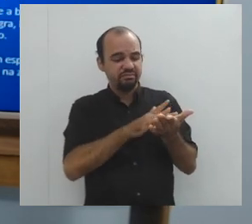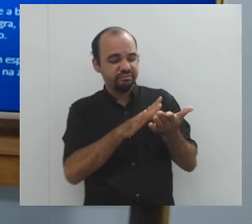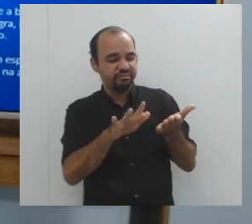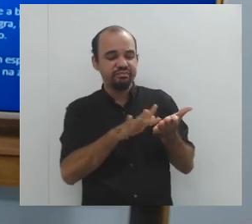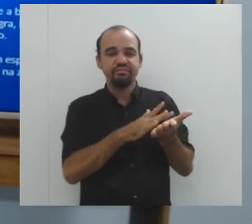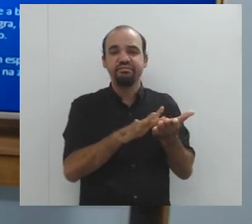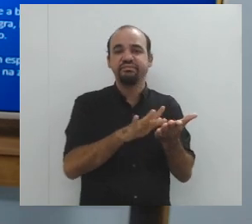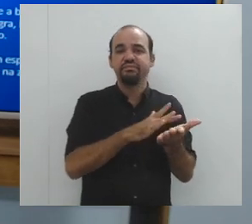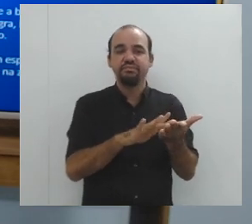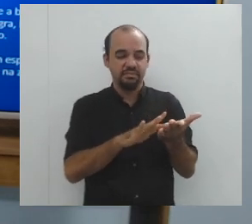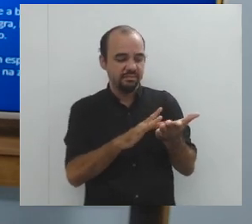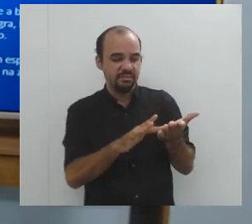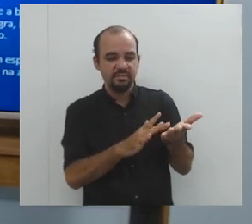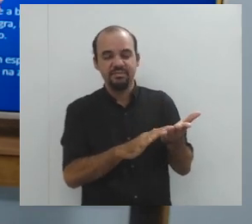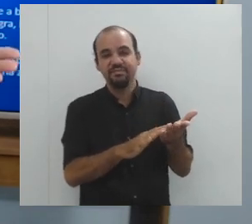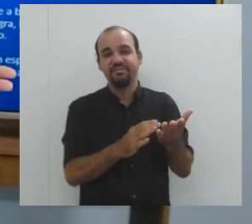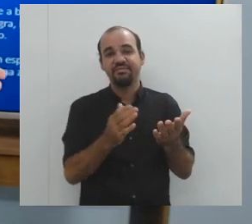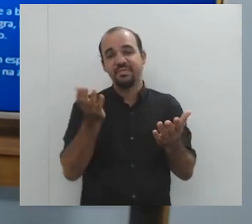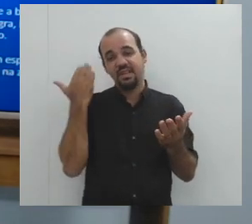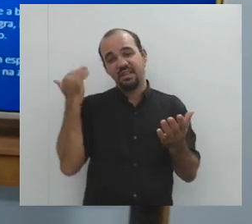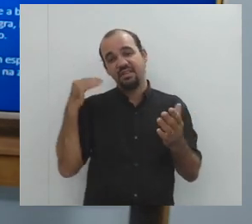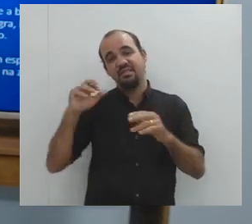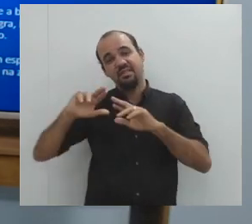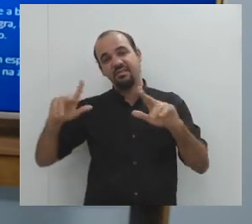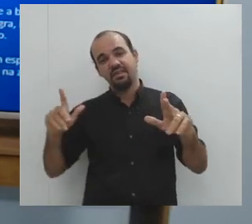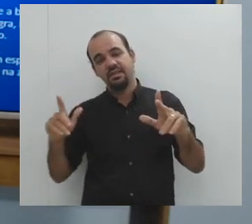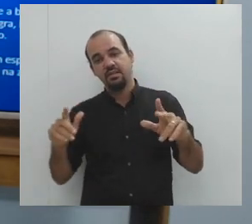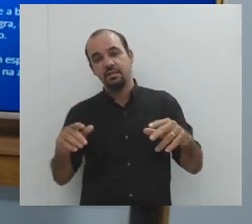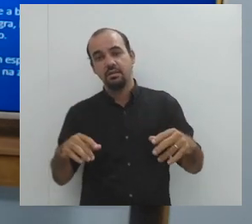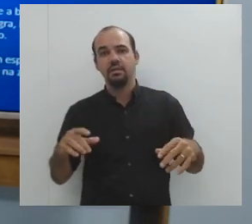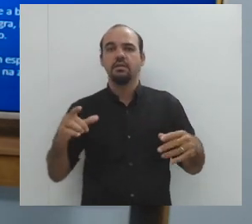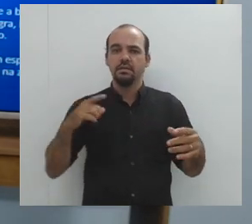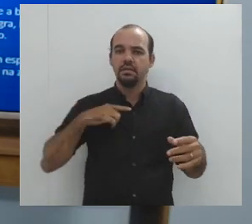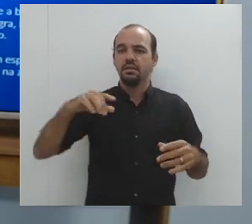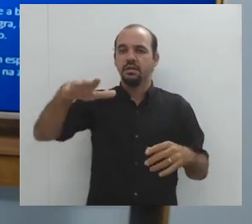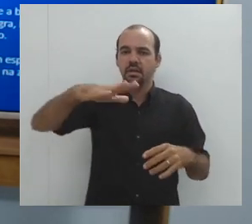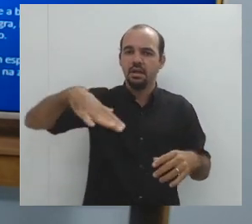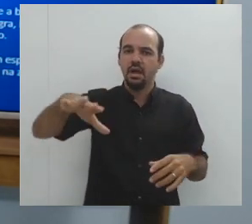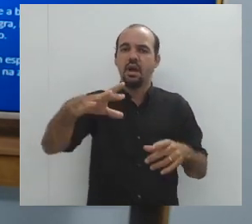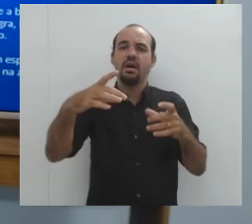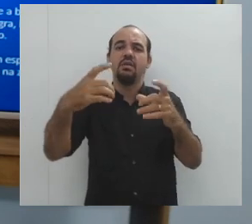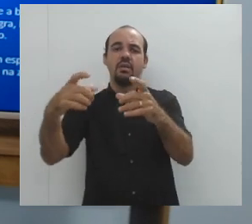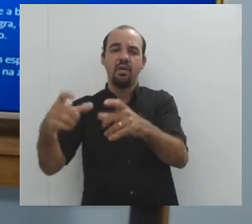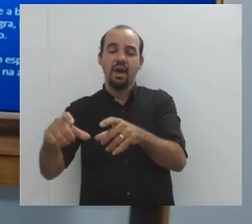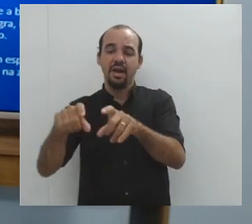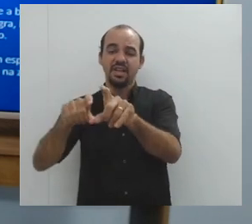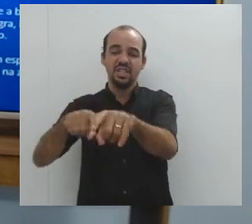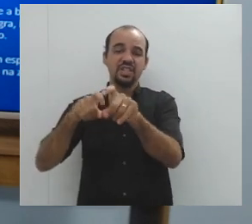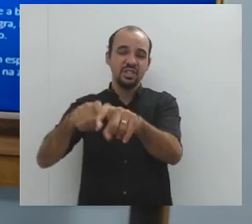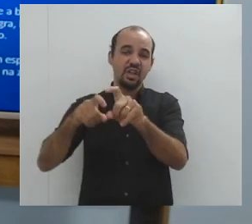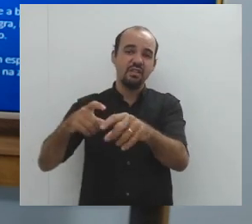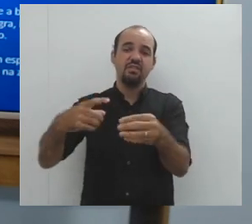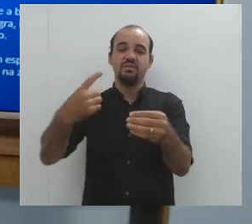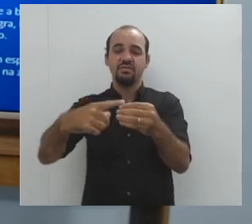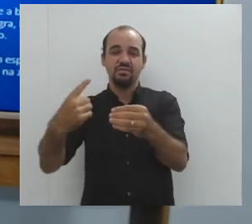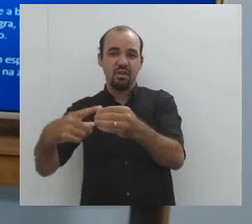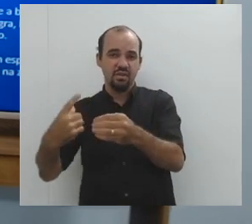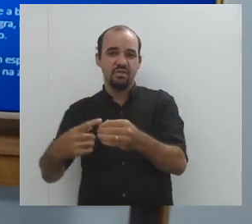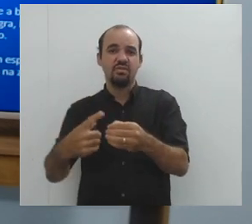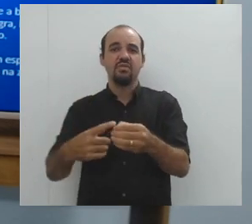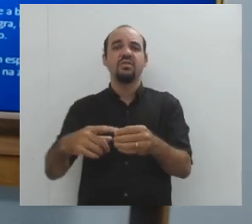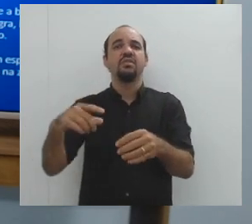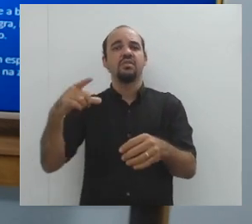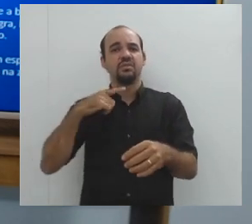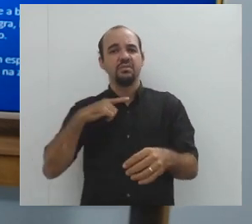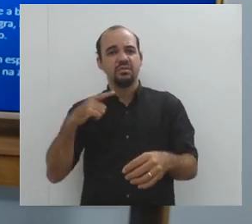questão também característica, pode ter todos esses outros tipos de jogos, mas tem também os jogos sazonais, que